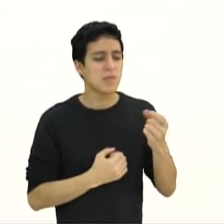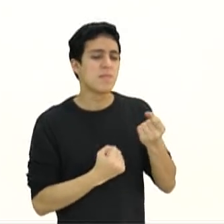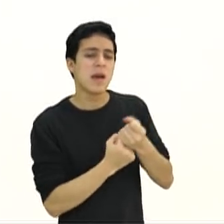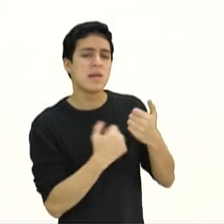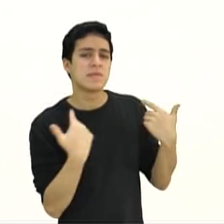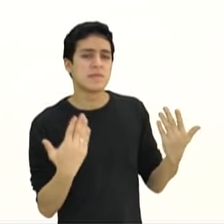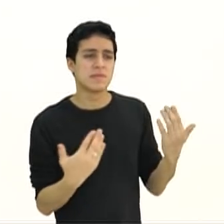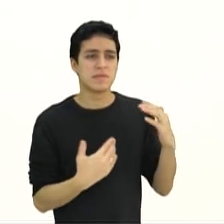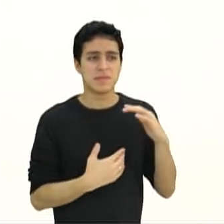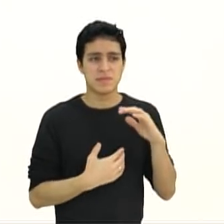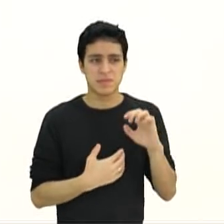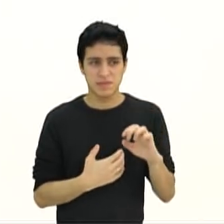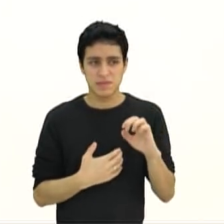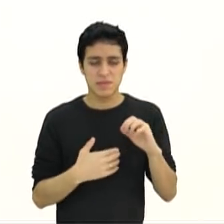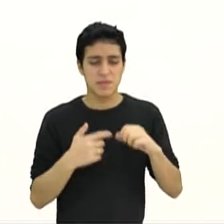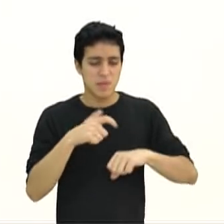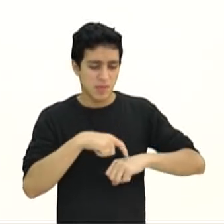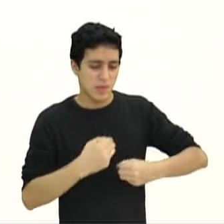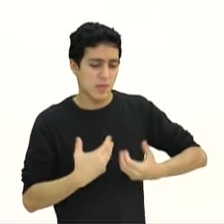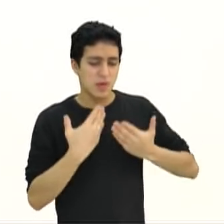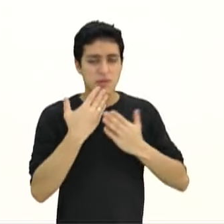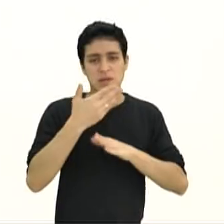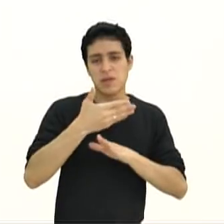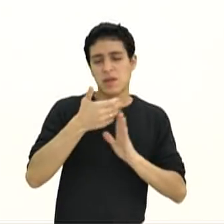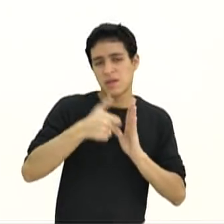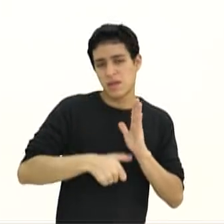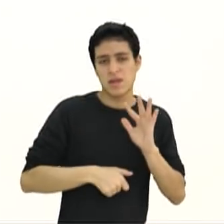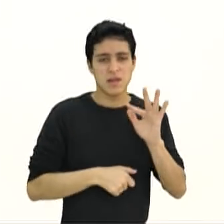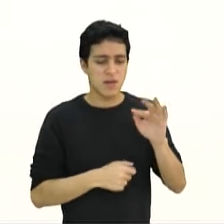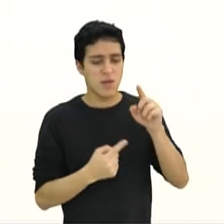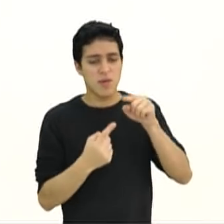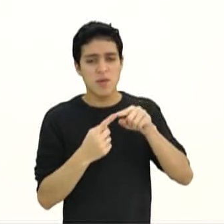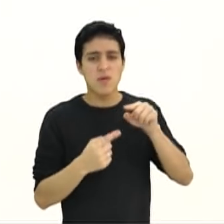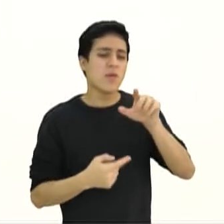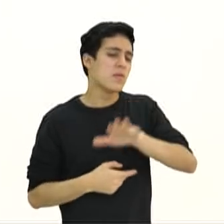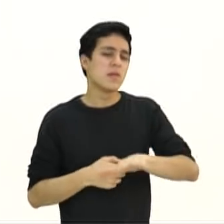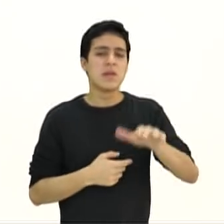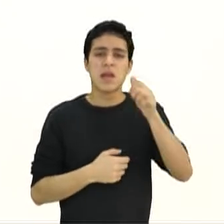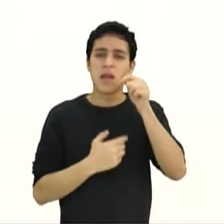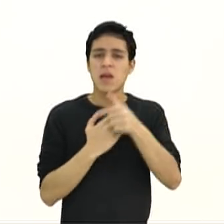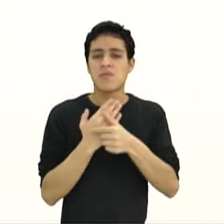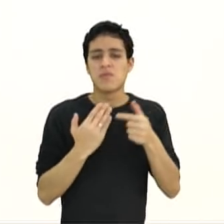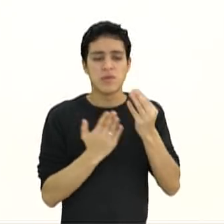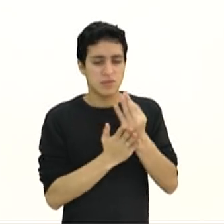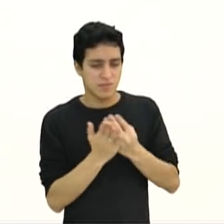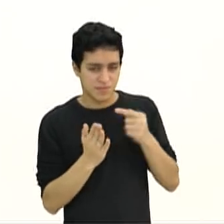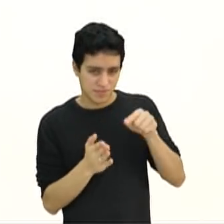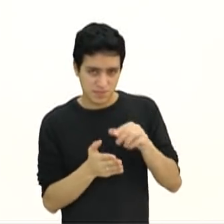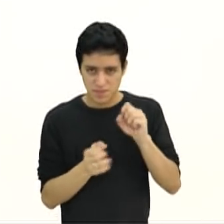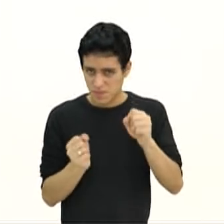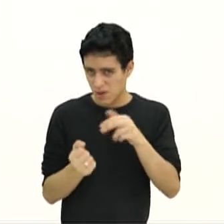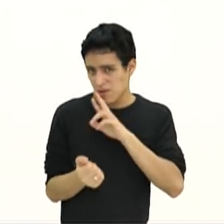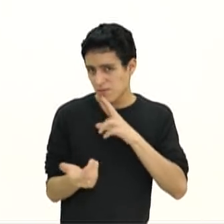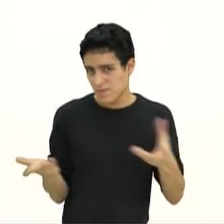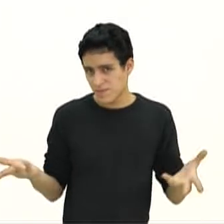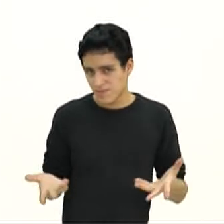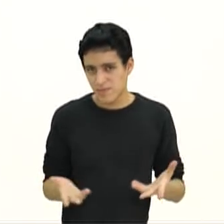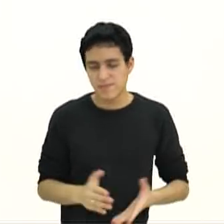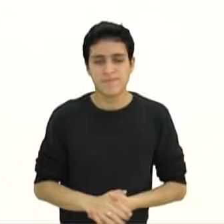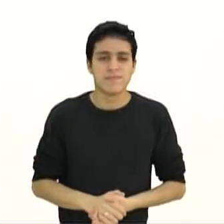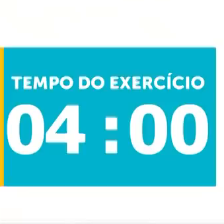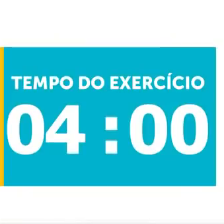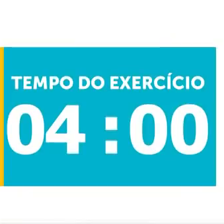suporte. E, momento de produção do ensaio. F, objetivo da autora do texto. Pode responder.